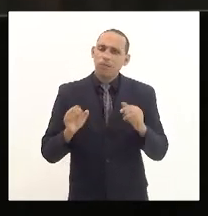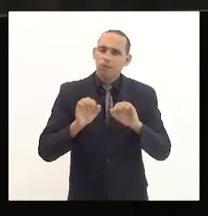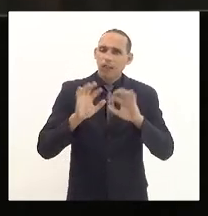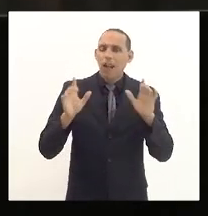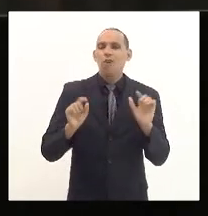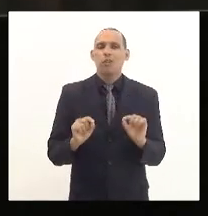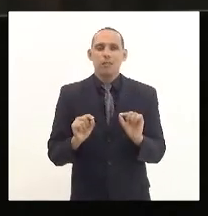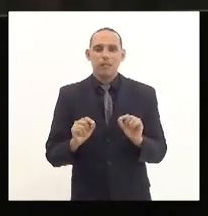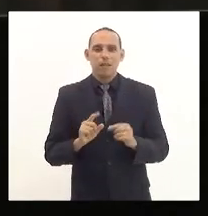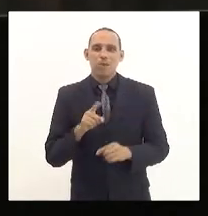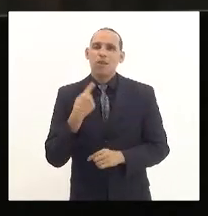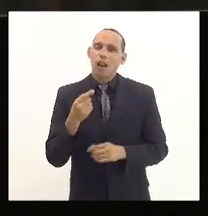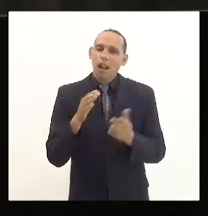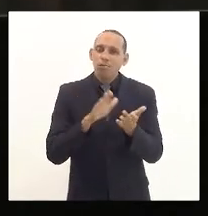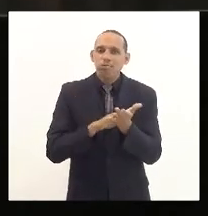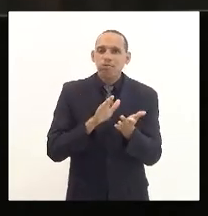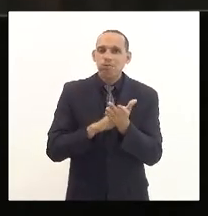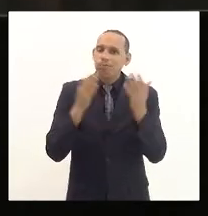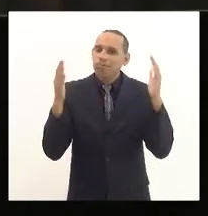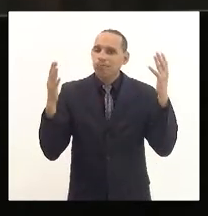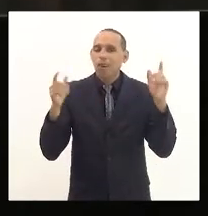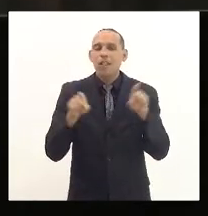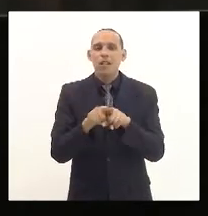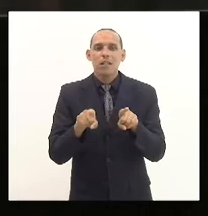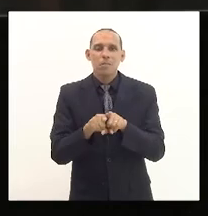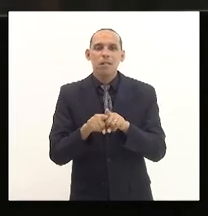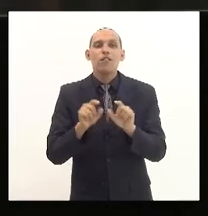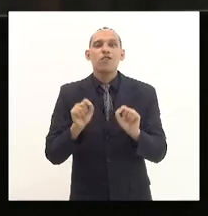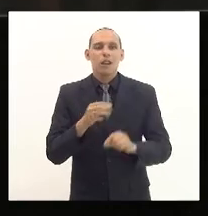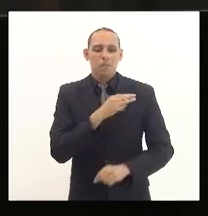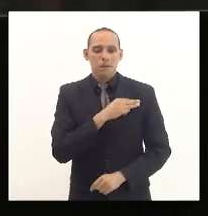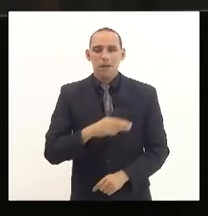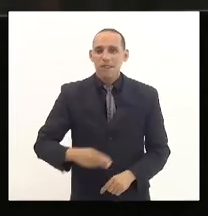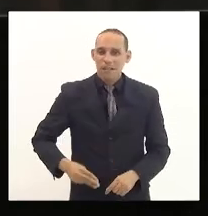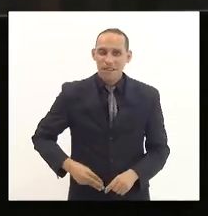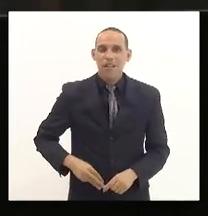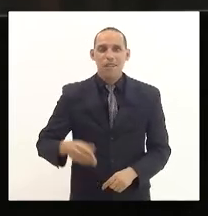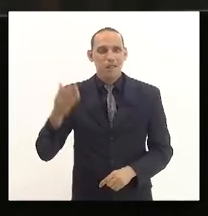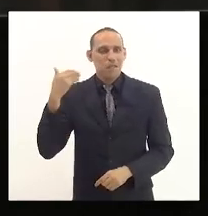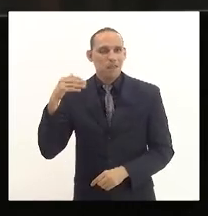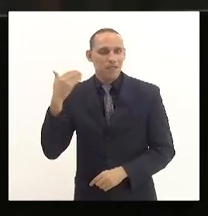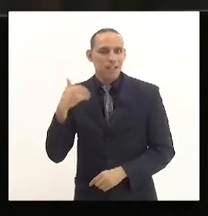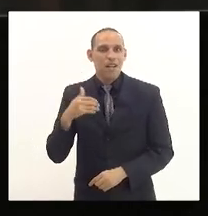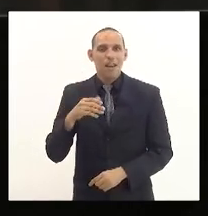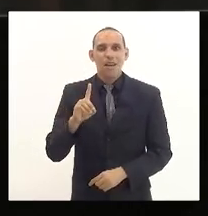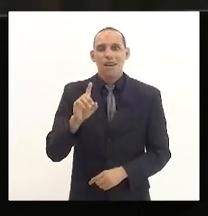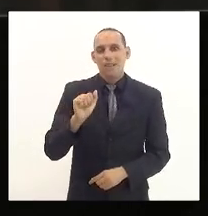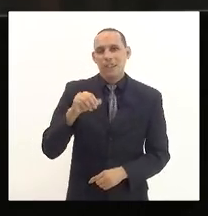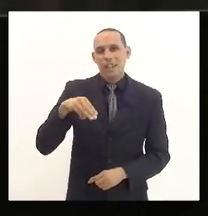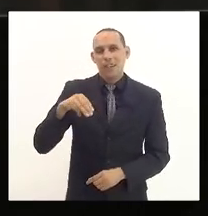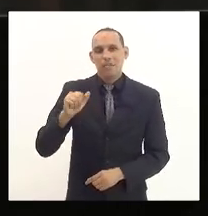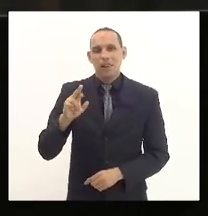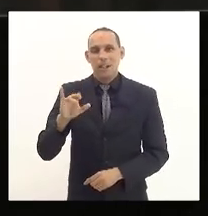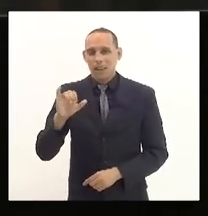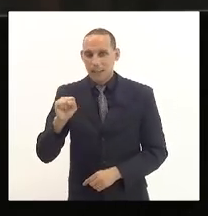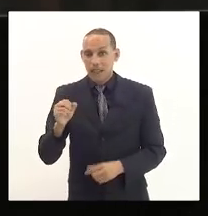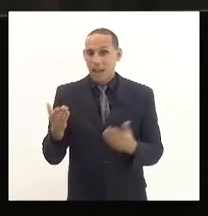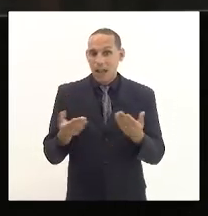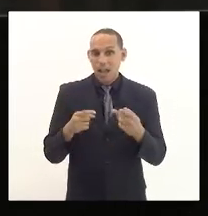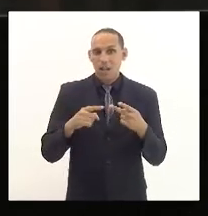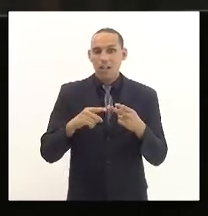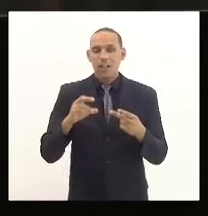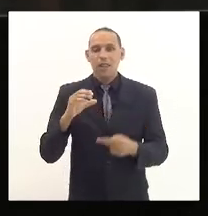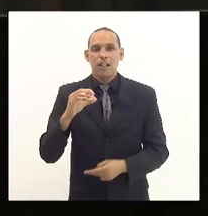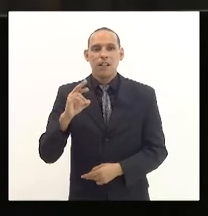aí a gente tem que bater palma também para as nossas ministras antes anteriormente a ministra Damares Agora a ministra Cristiane